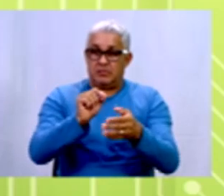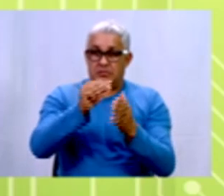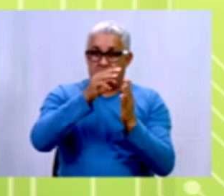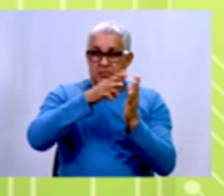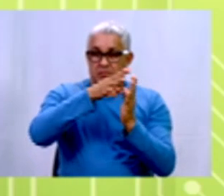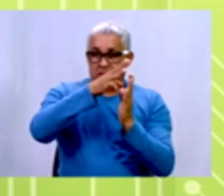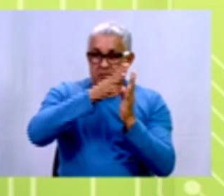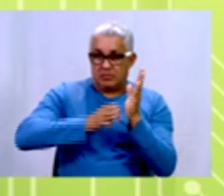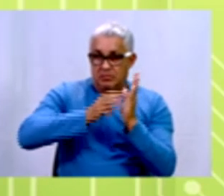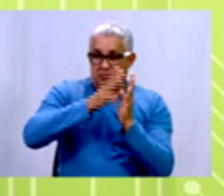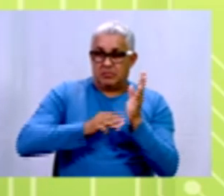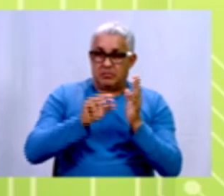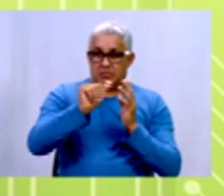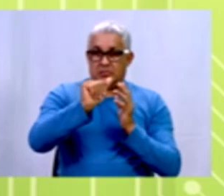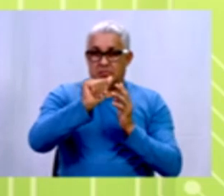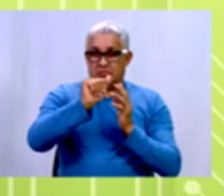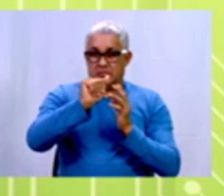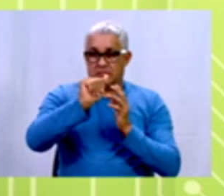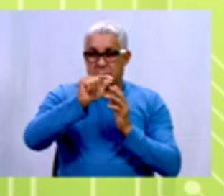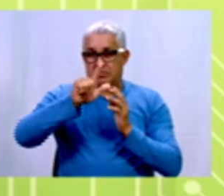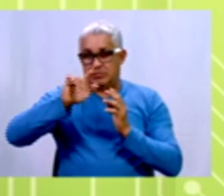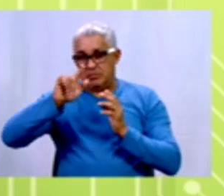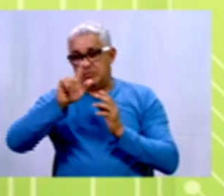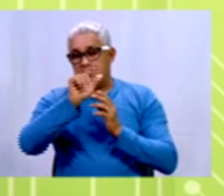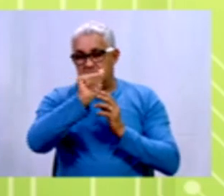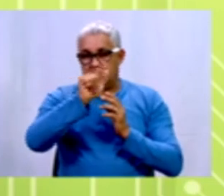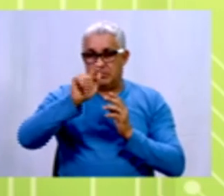metodologia ágil denominada Scrum.